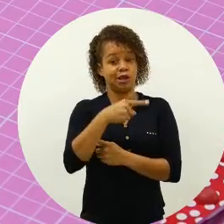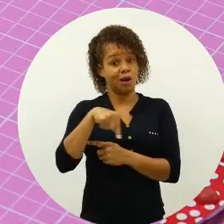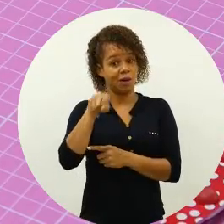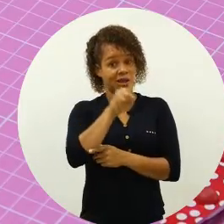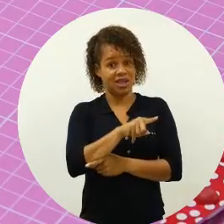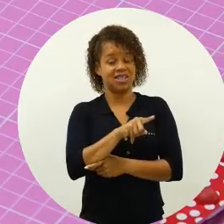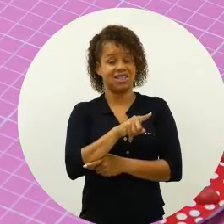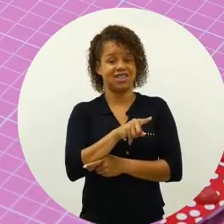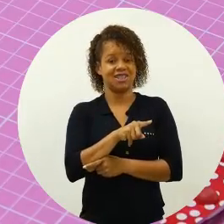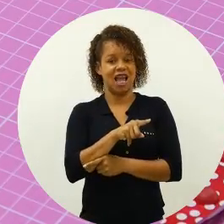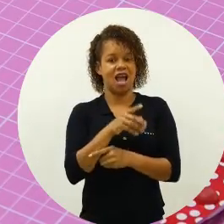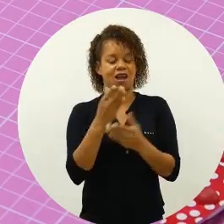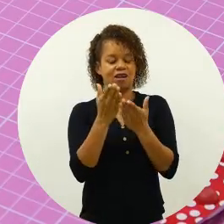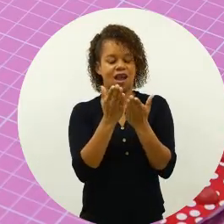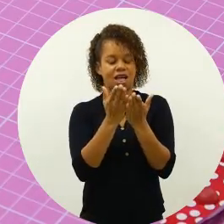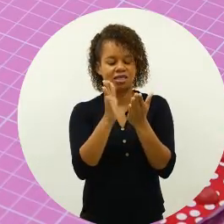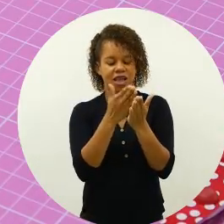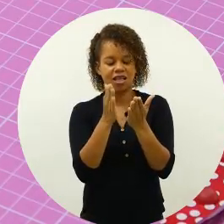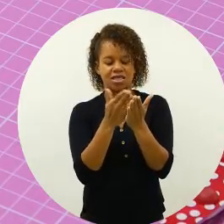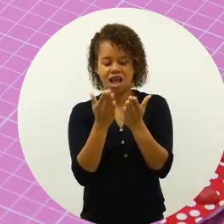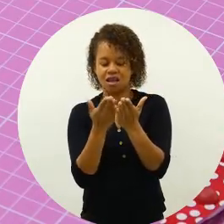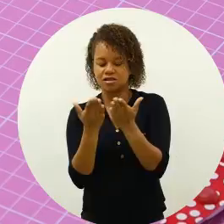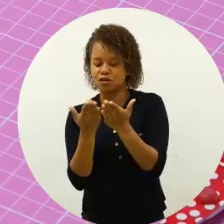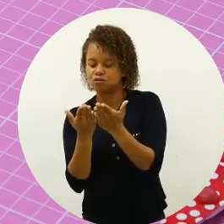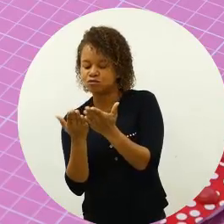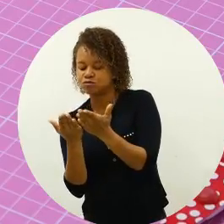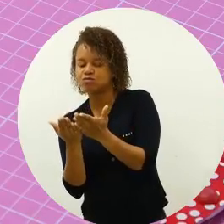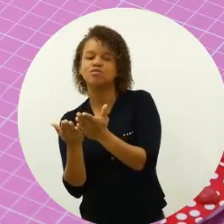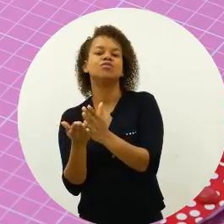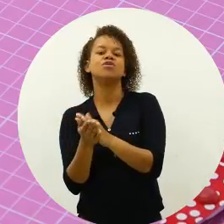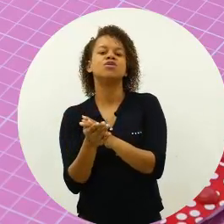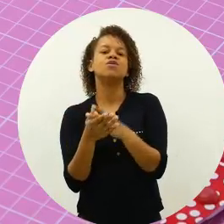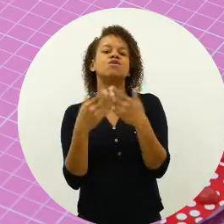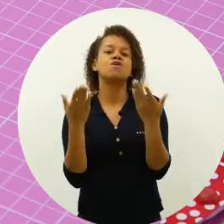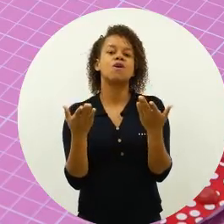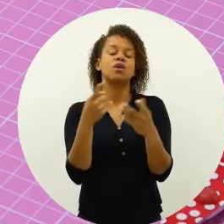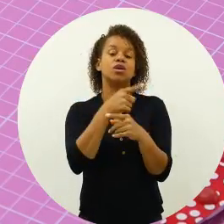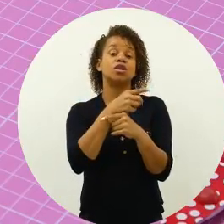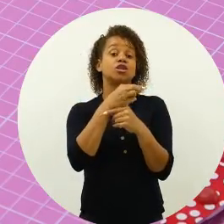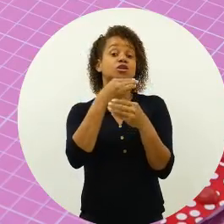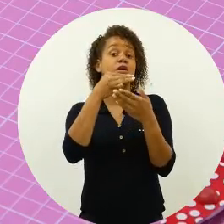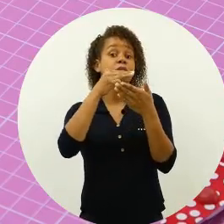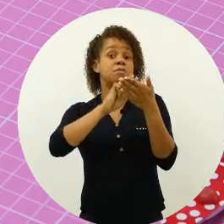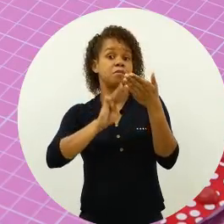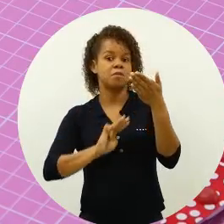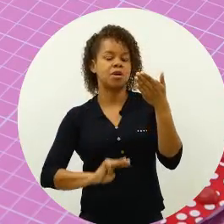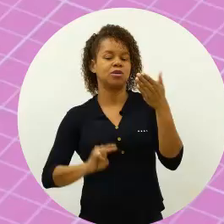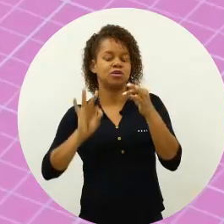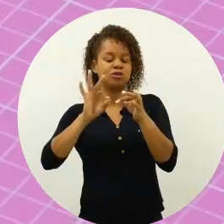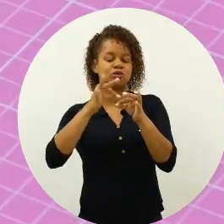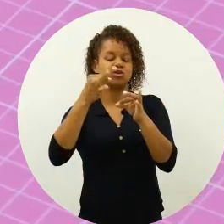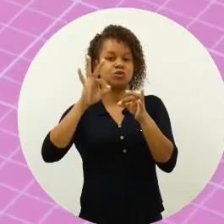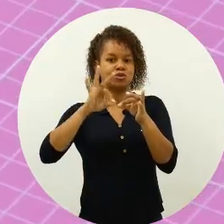esse é uma encadernação que foi feita artesanal com este método de costura.